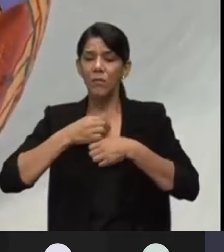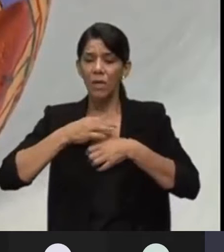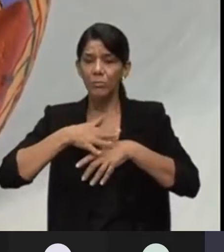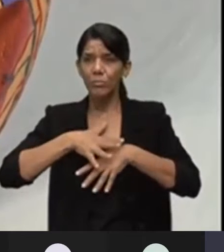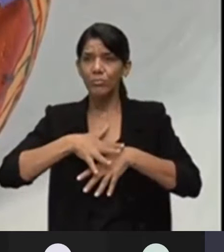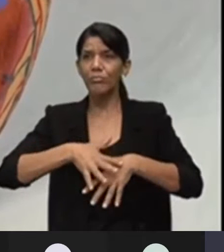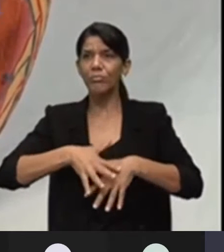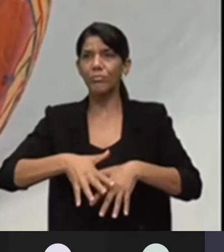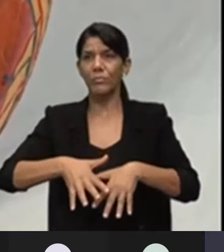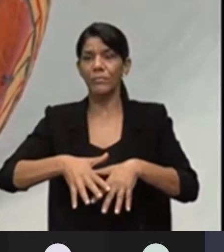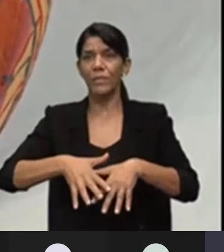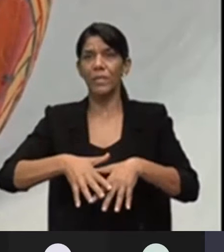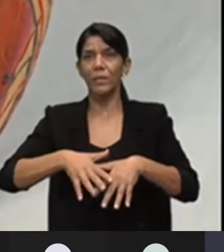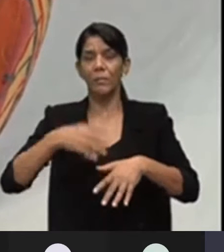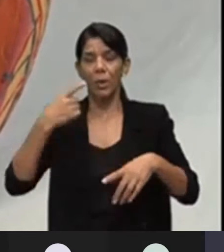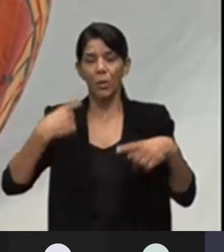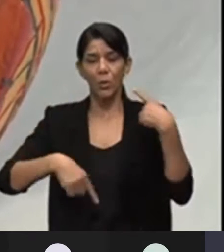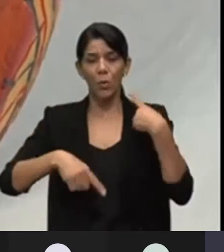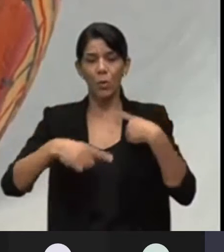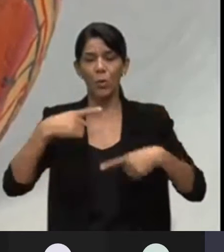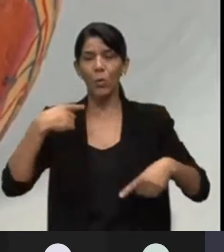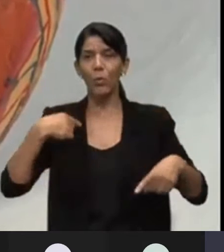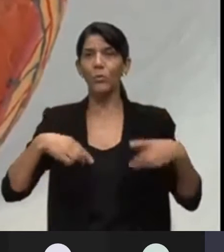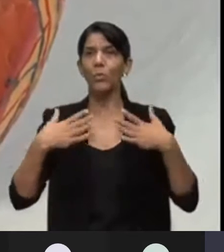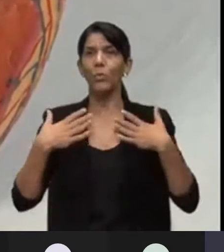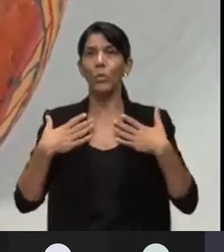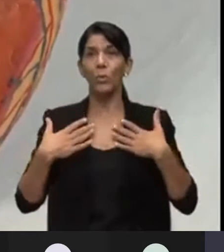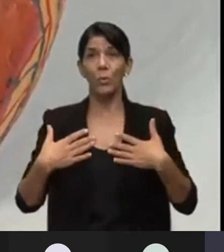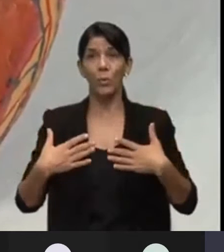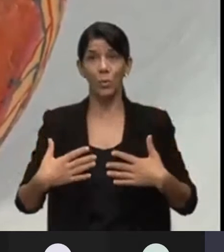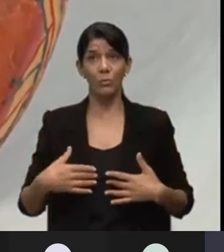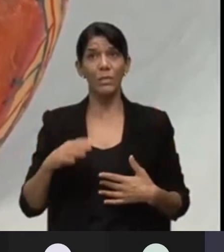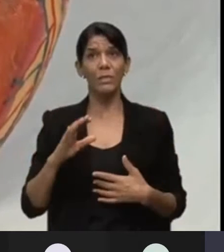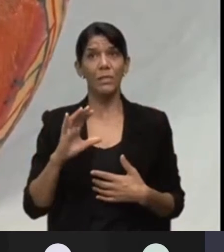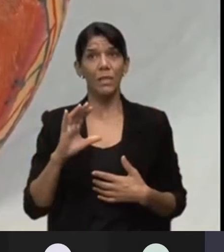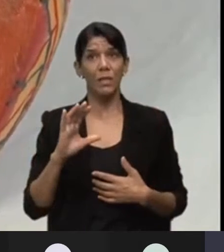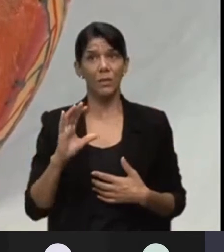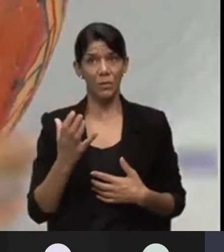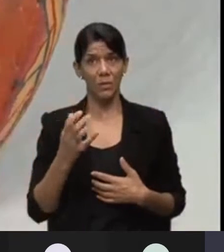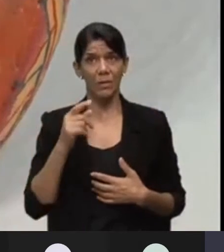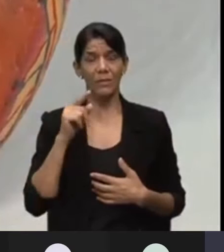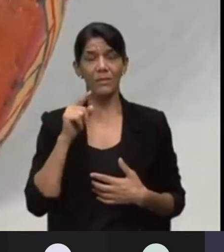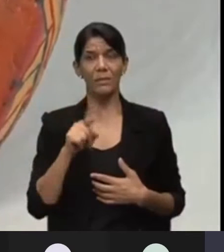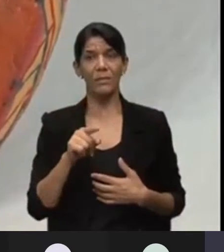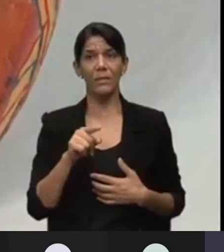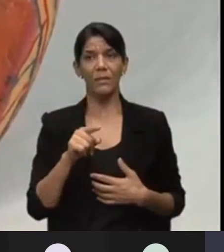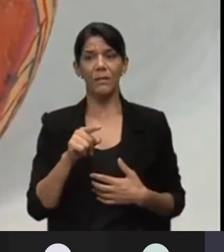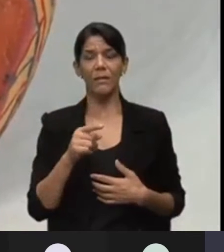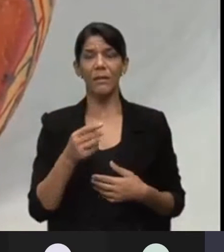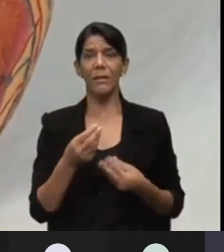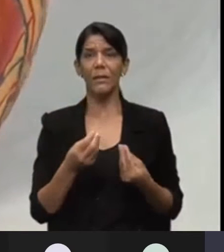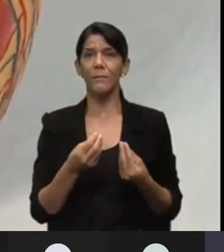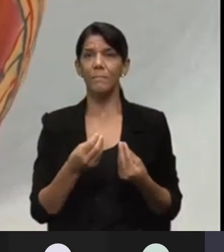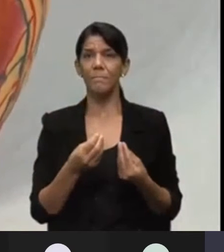do ventrículo esquerdo vai ter que ir para todo o nosso corpo e isso vai acontecer via, né, a